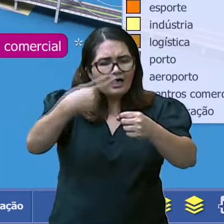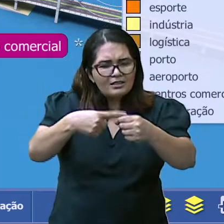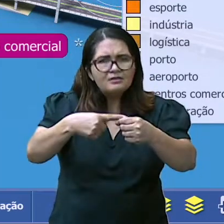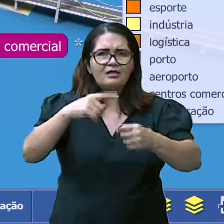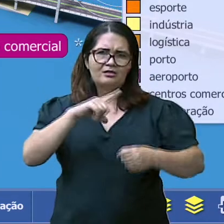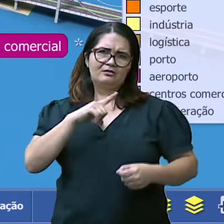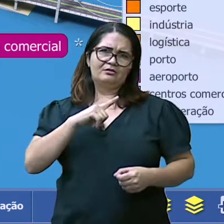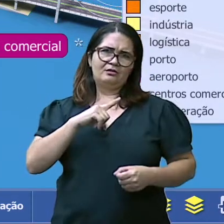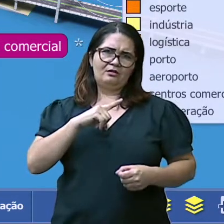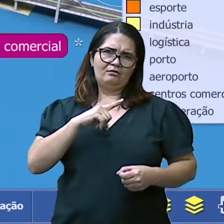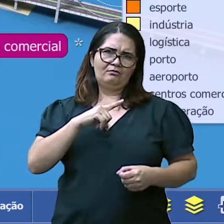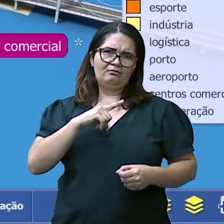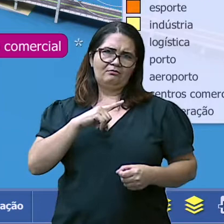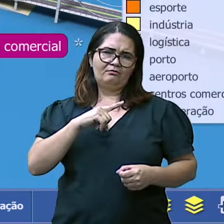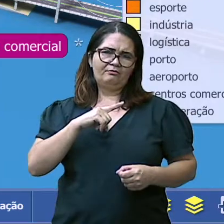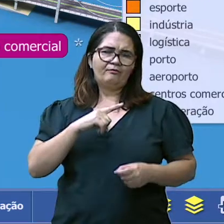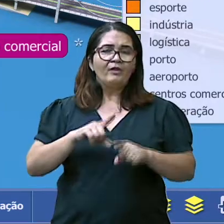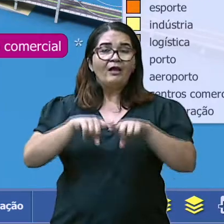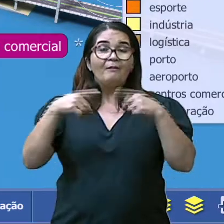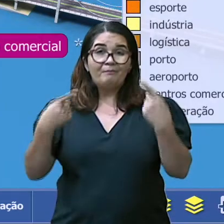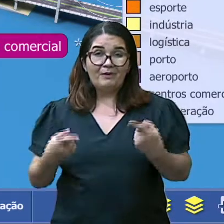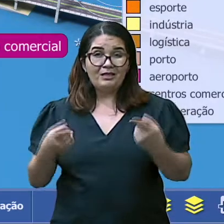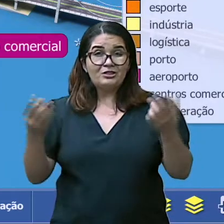mas o que nós vemos?